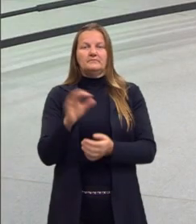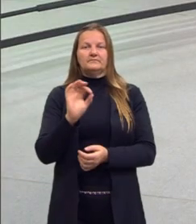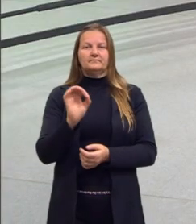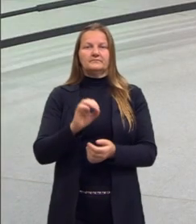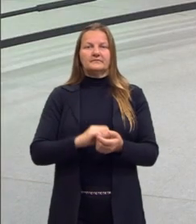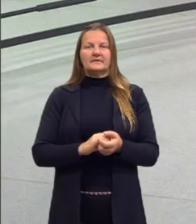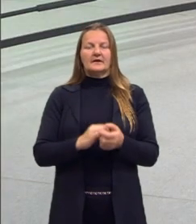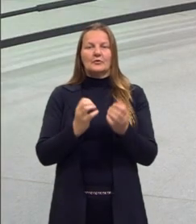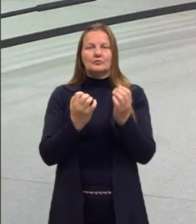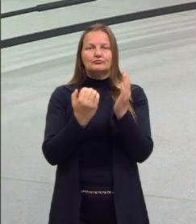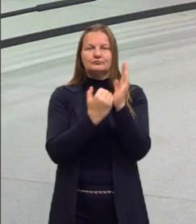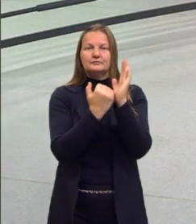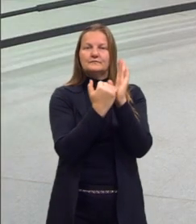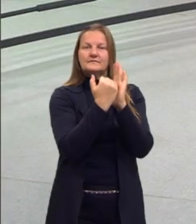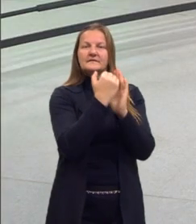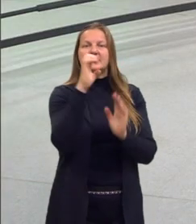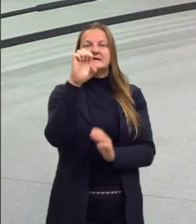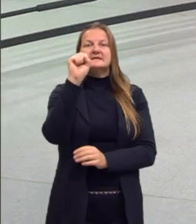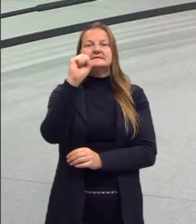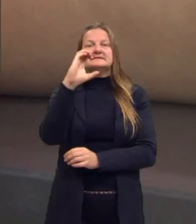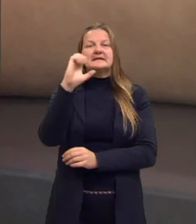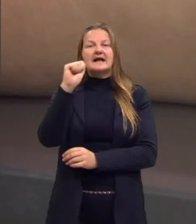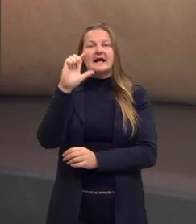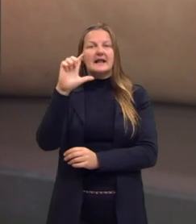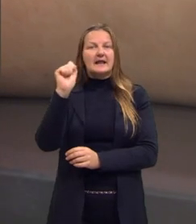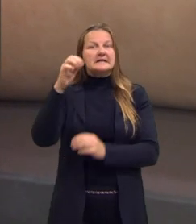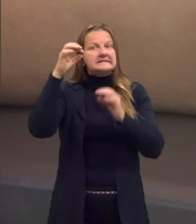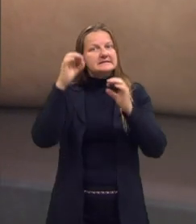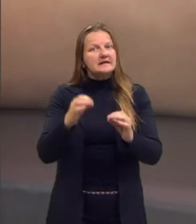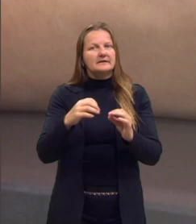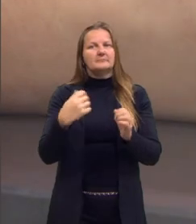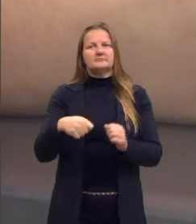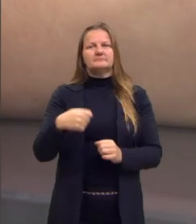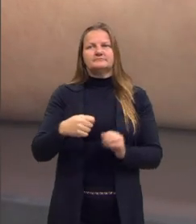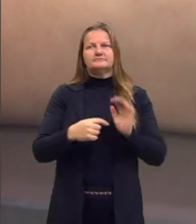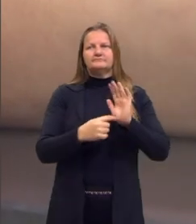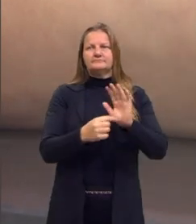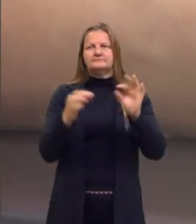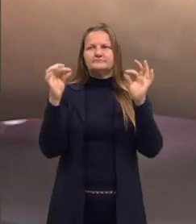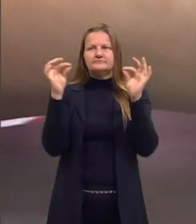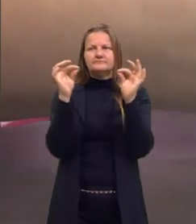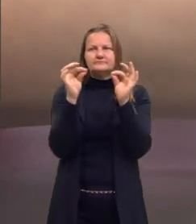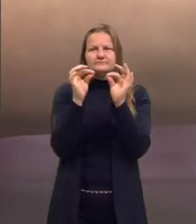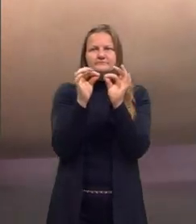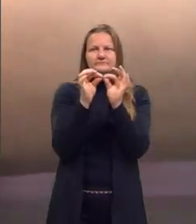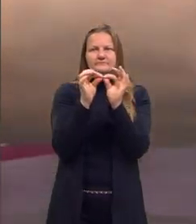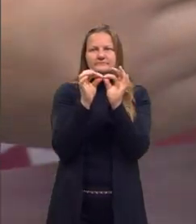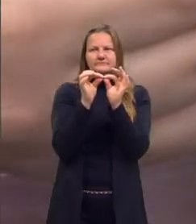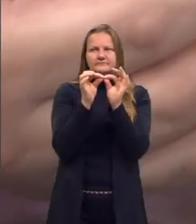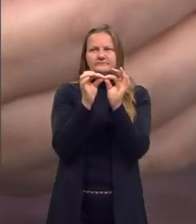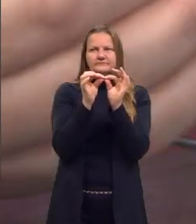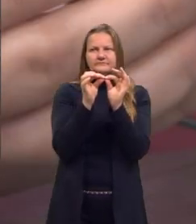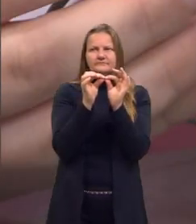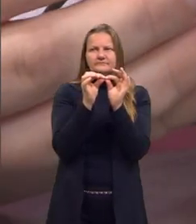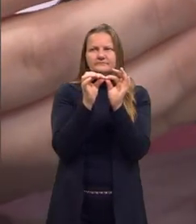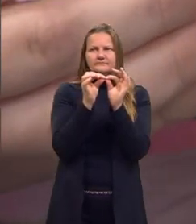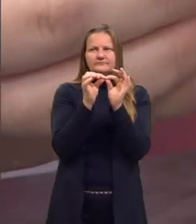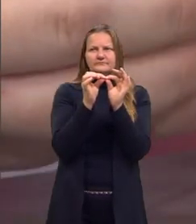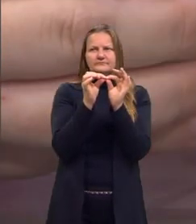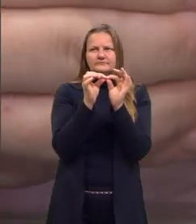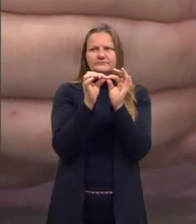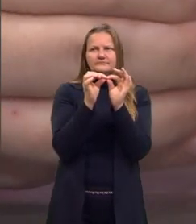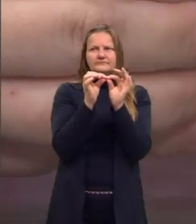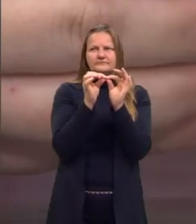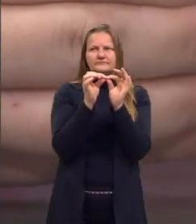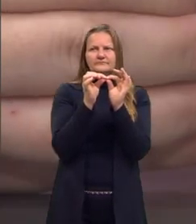dizer ali então que ele não está na escala correta tá agora a gente conseguiu ver então isso seria né basicamente a gente mediu a